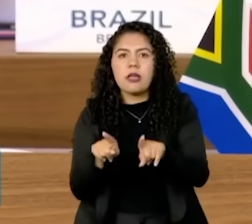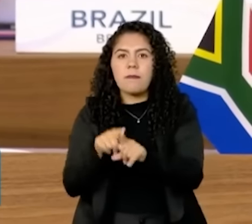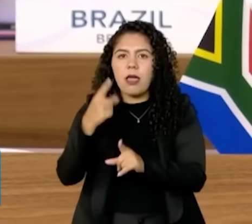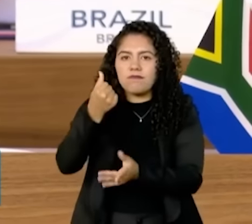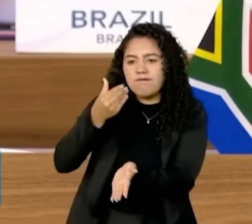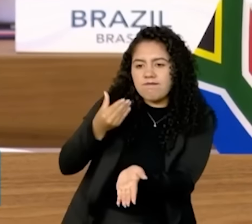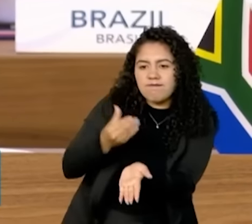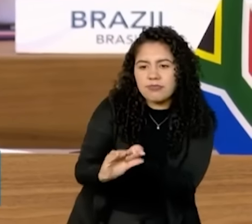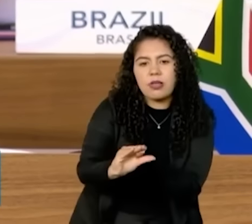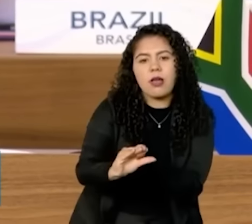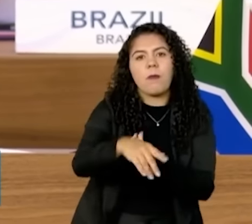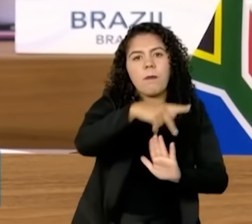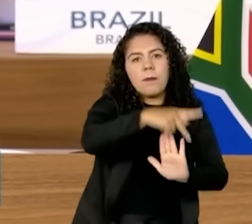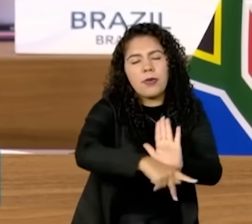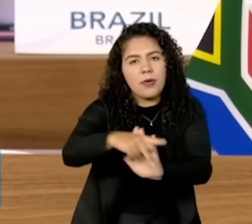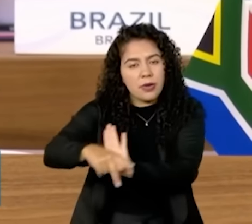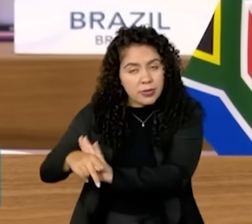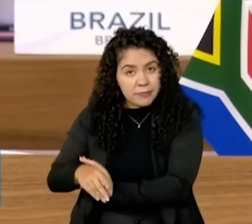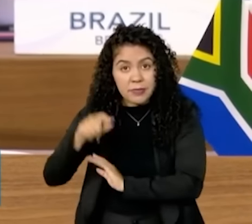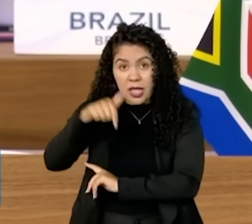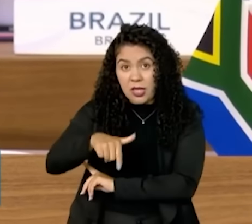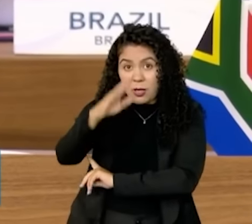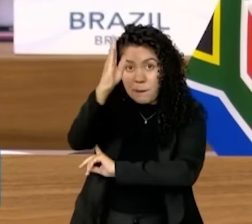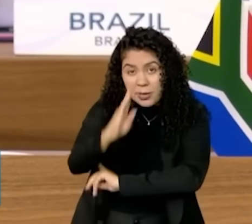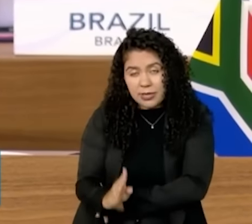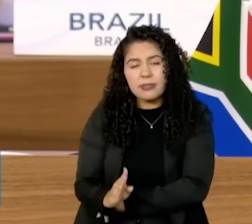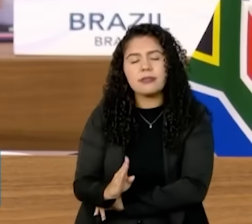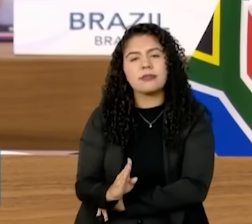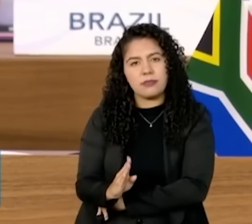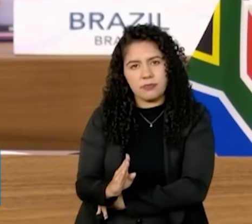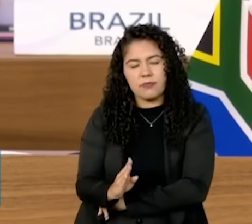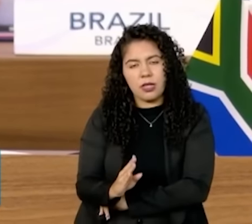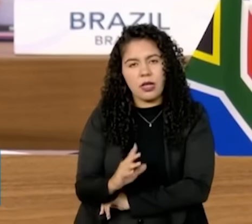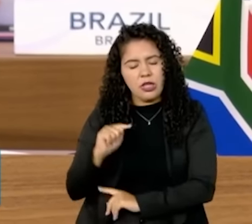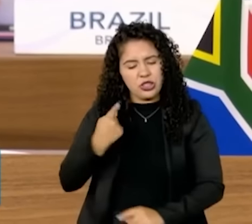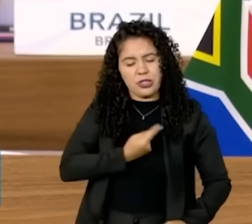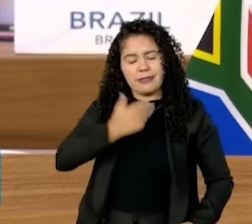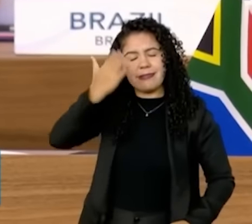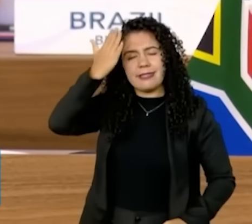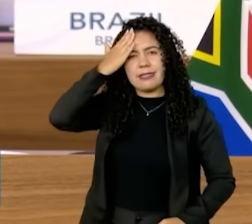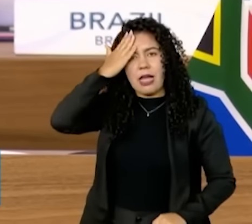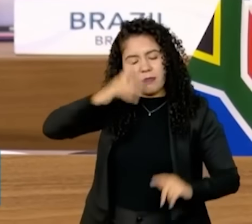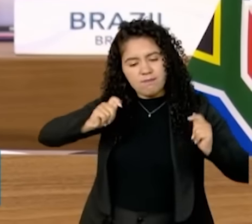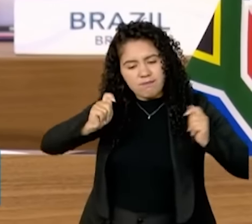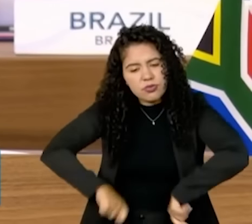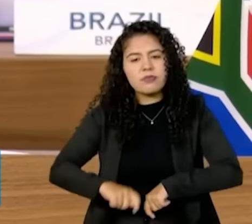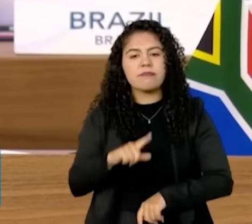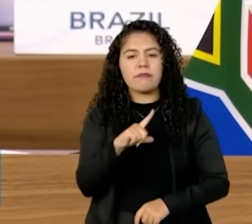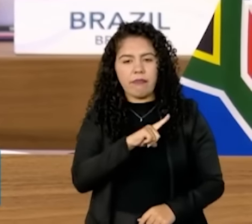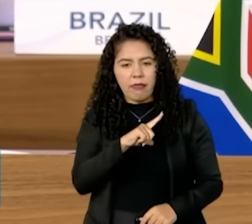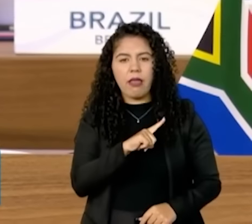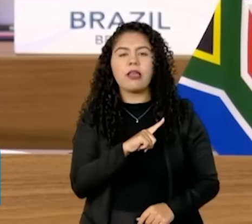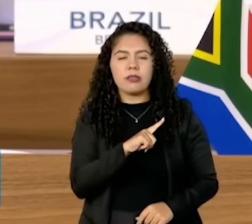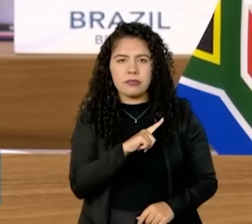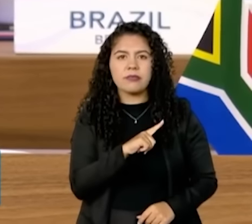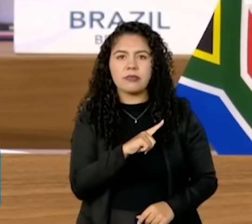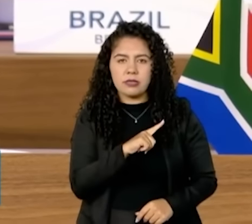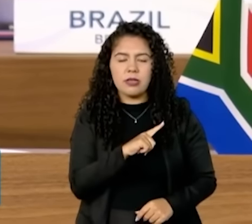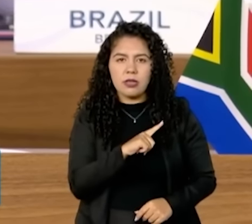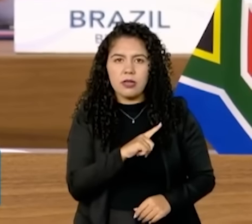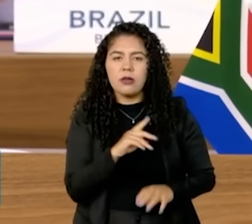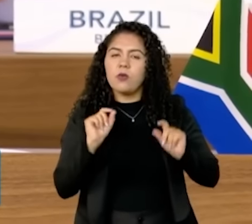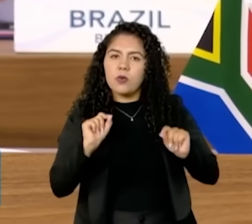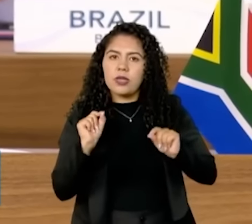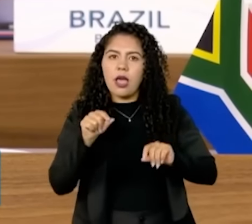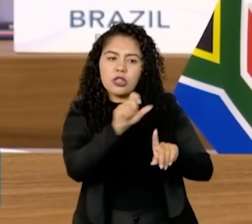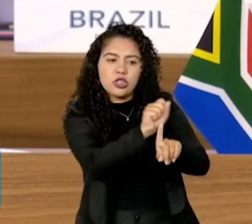financiamento. O Brasil sabe que é possível, como com a participação ativa